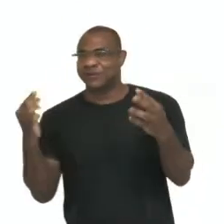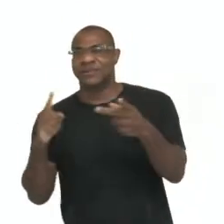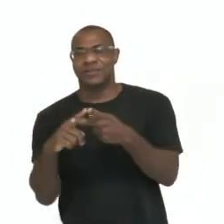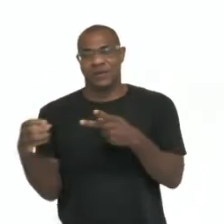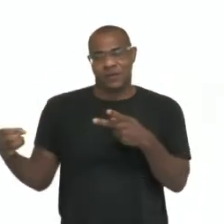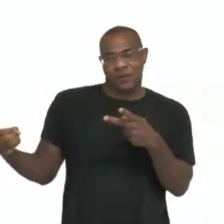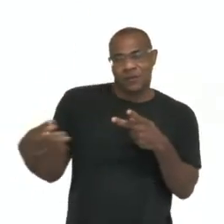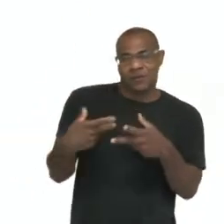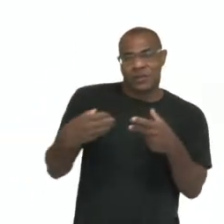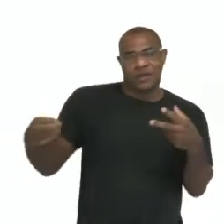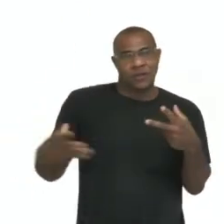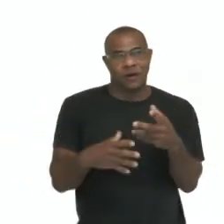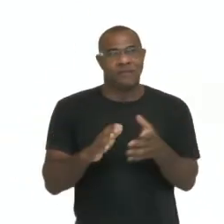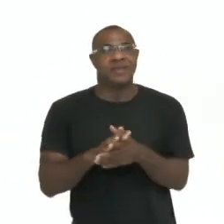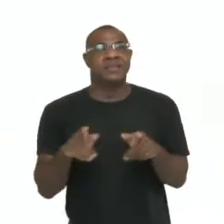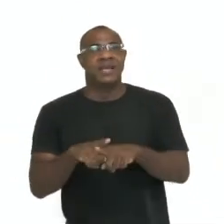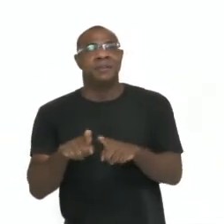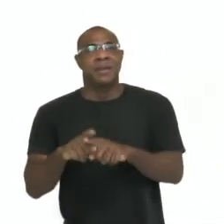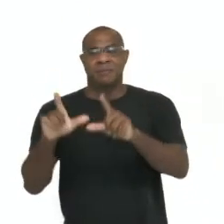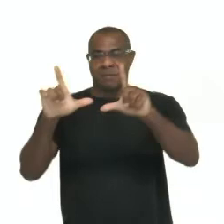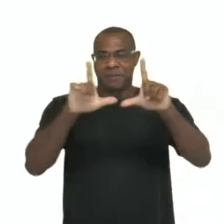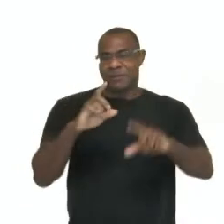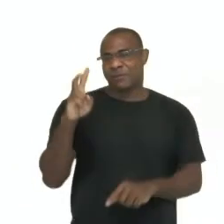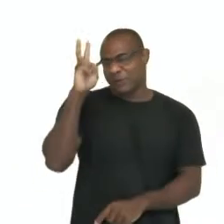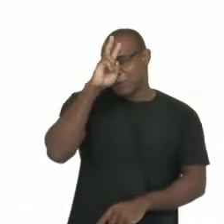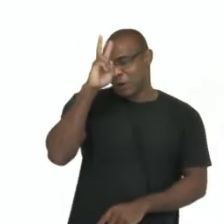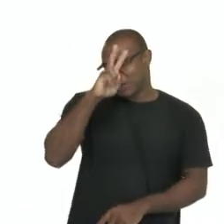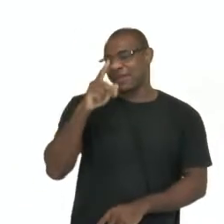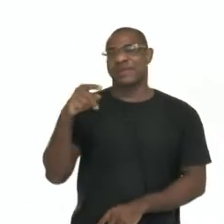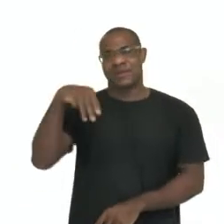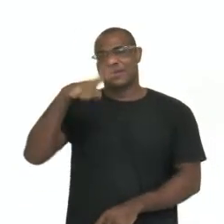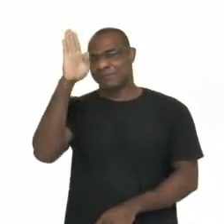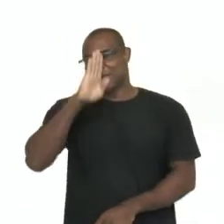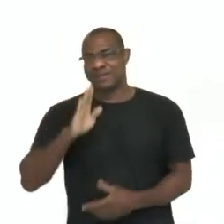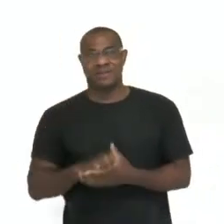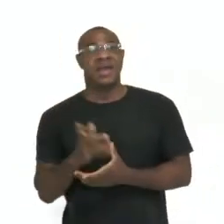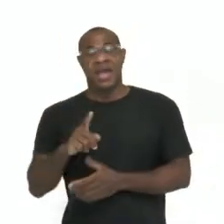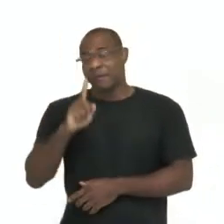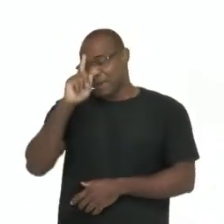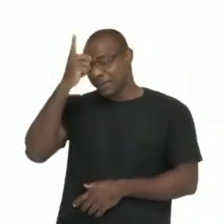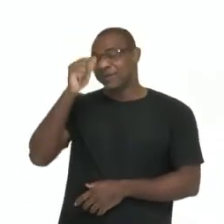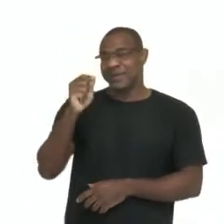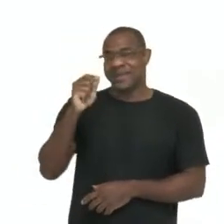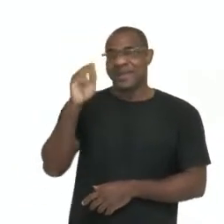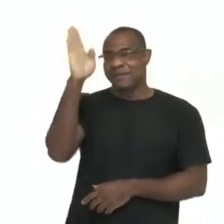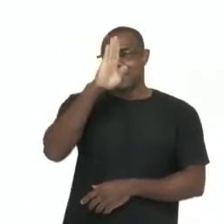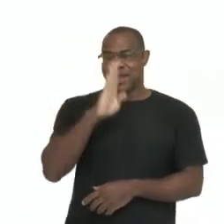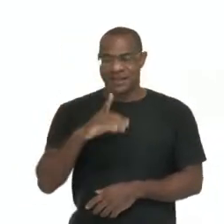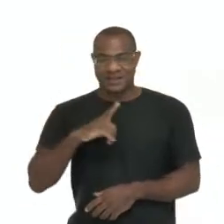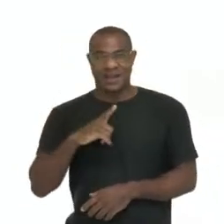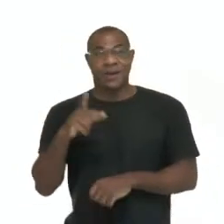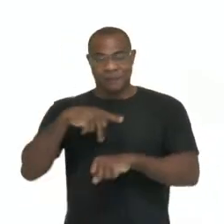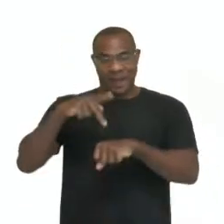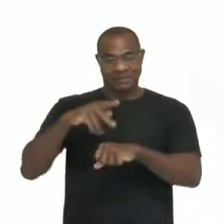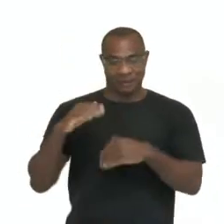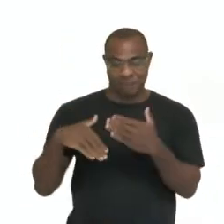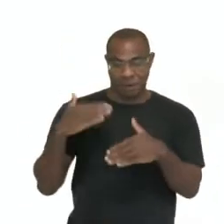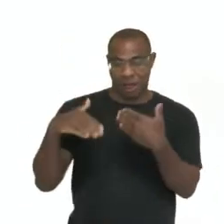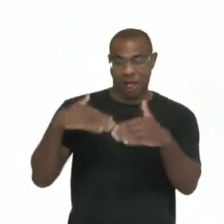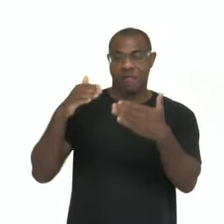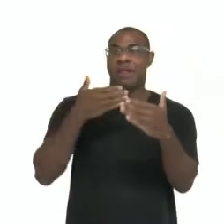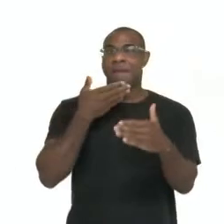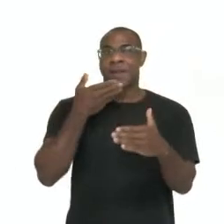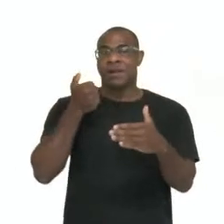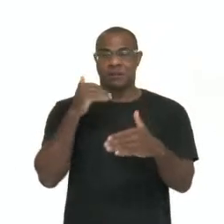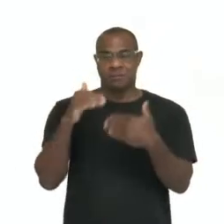de grandes figuras históricas do Brasil. Portanto, a ideia de um país que está em progresso, progredindo, melhorando, que